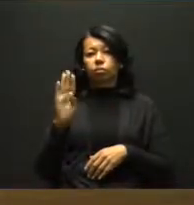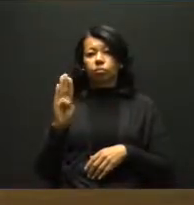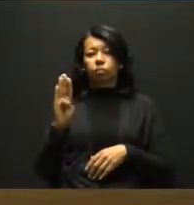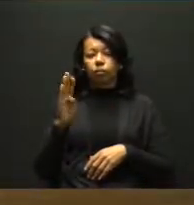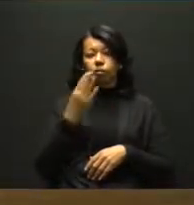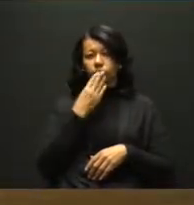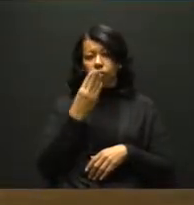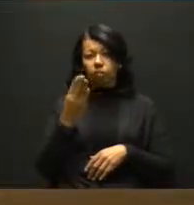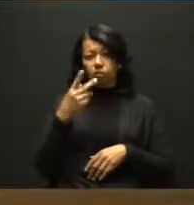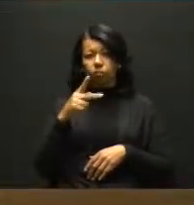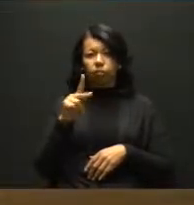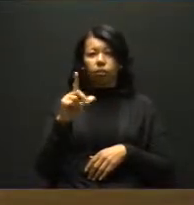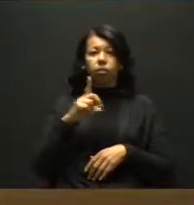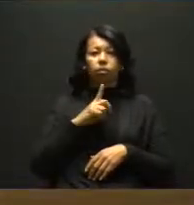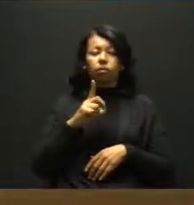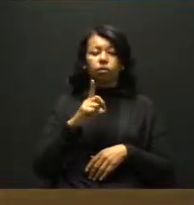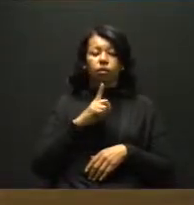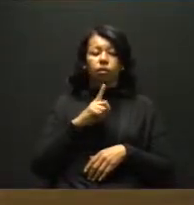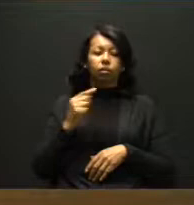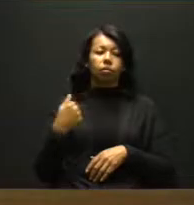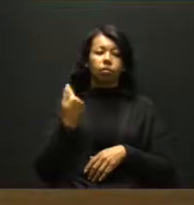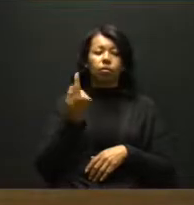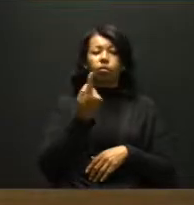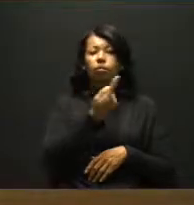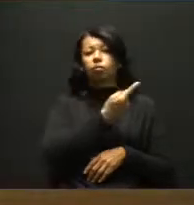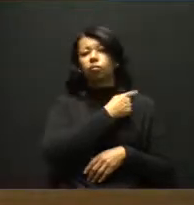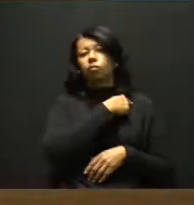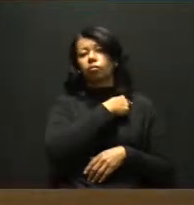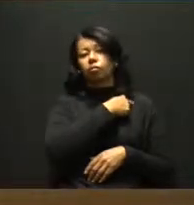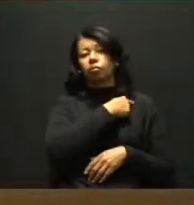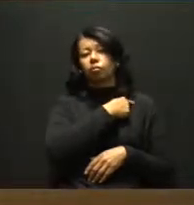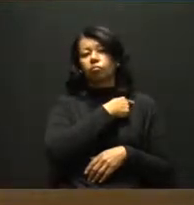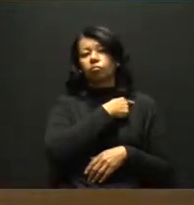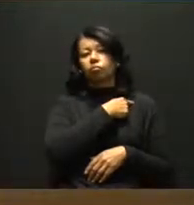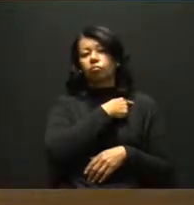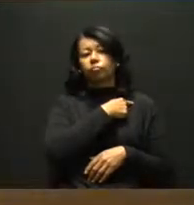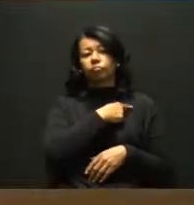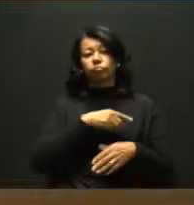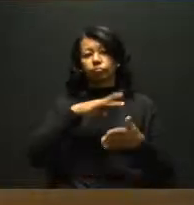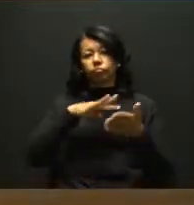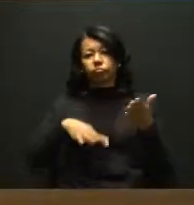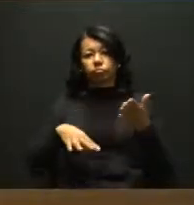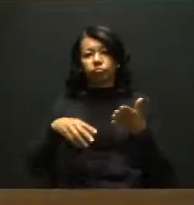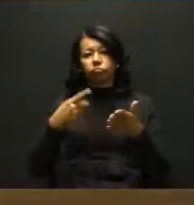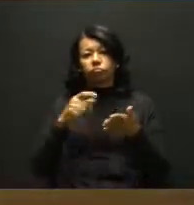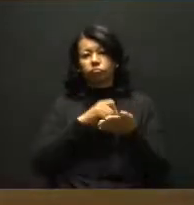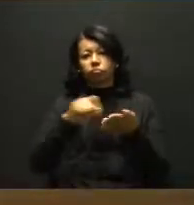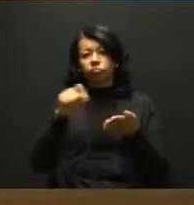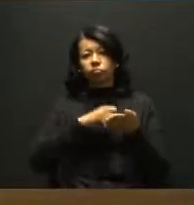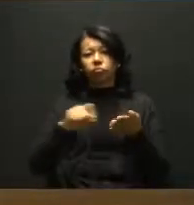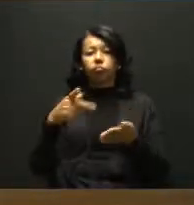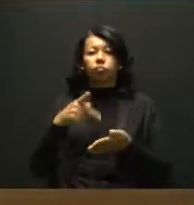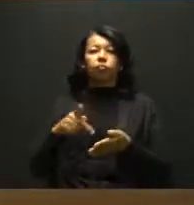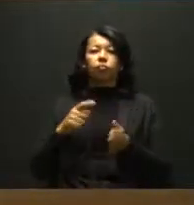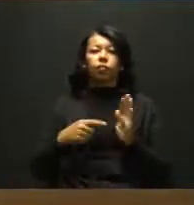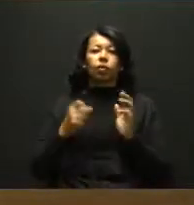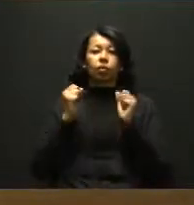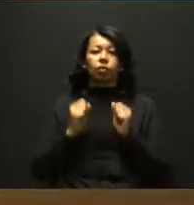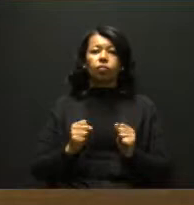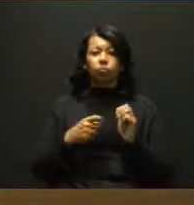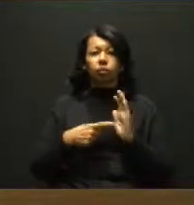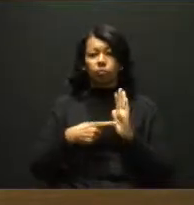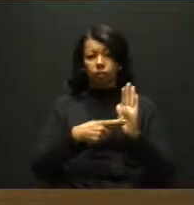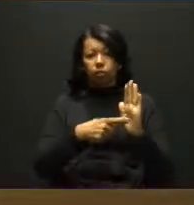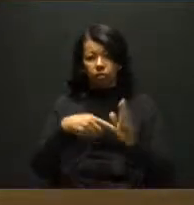pedido é para que a gente tenha para que nós possamos ter esse cronograma por escrito para que nós possamos apresentar eu